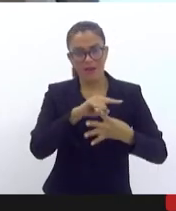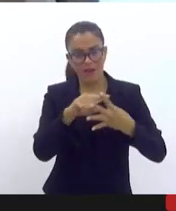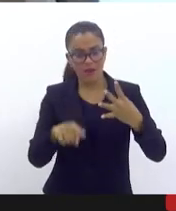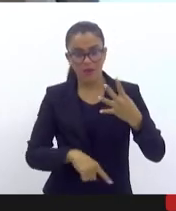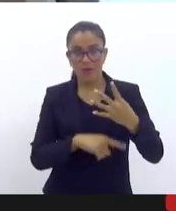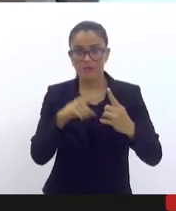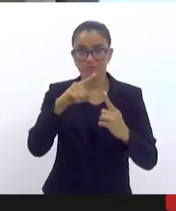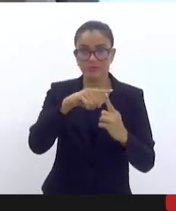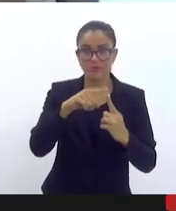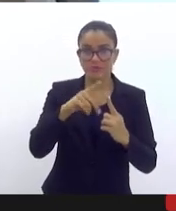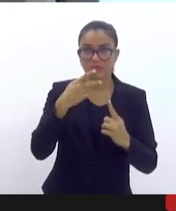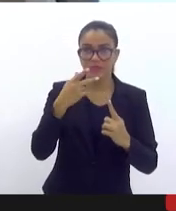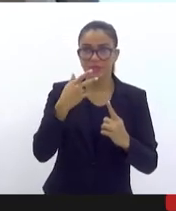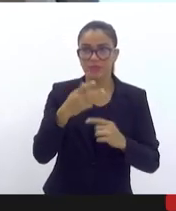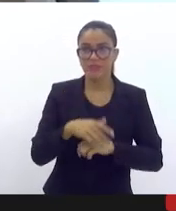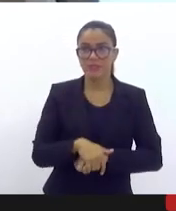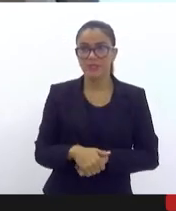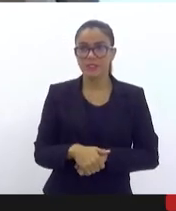disse